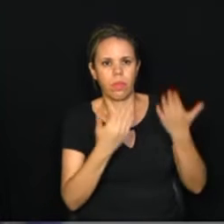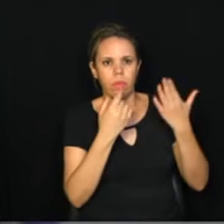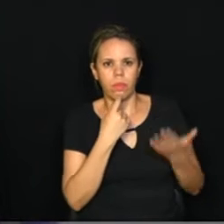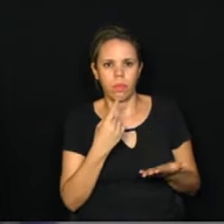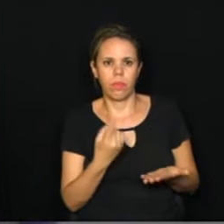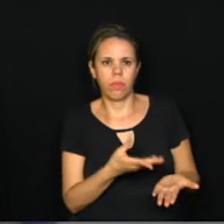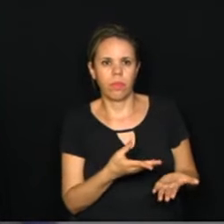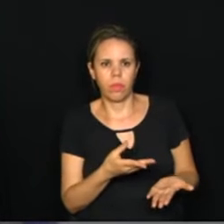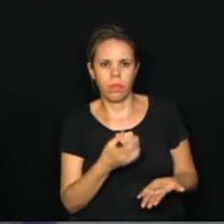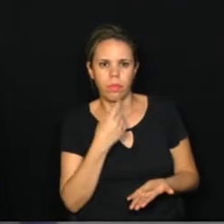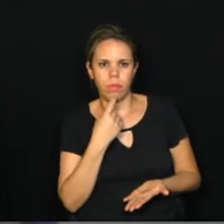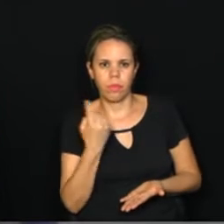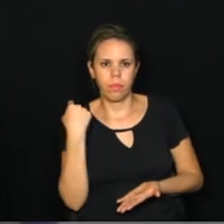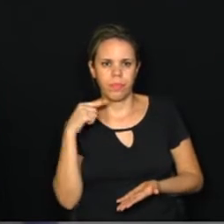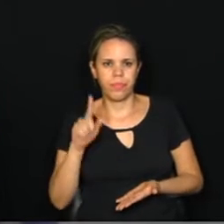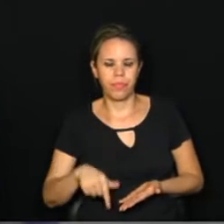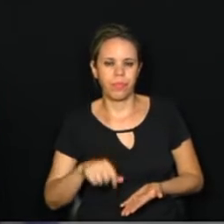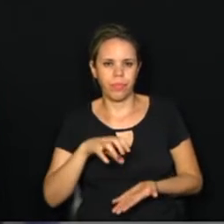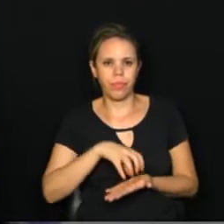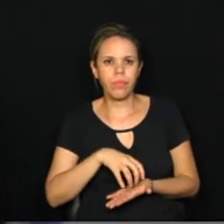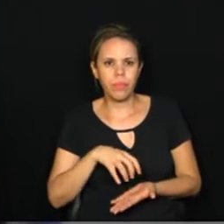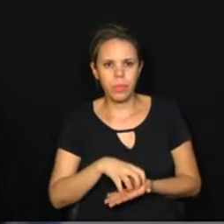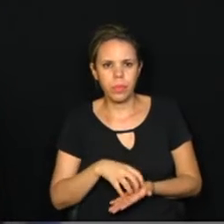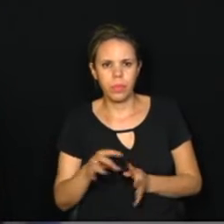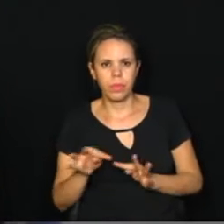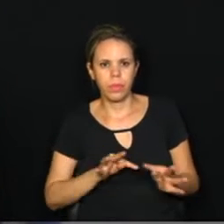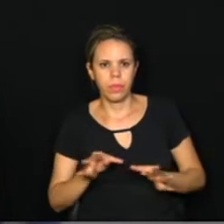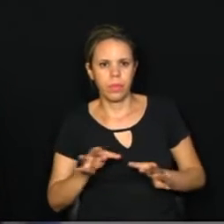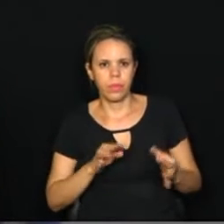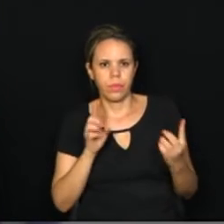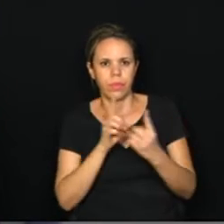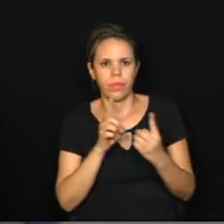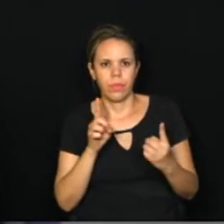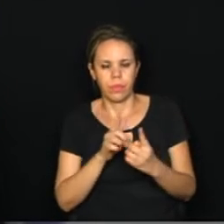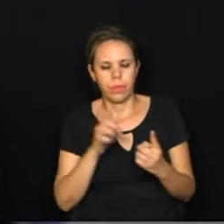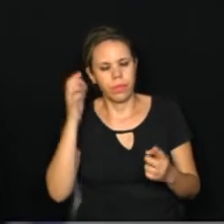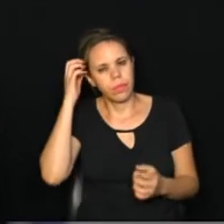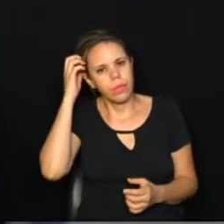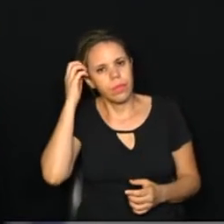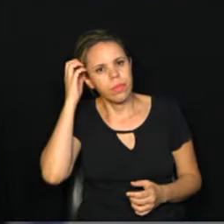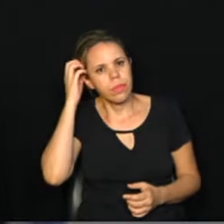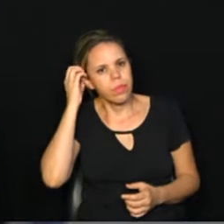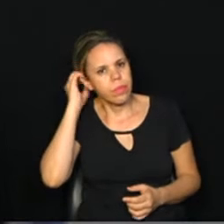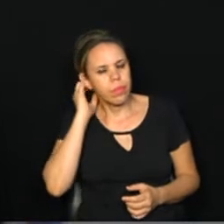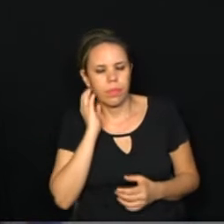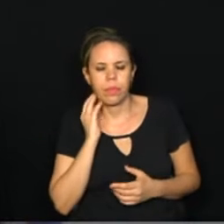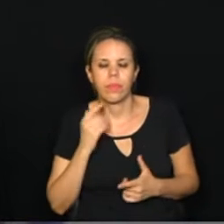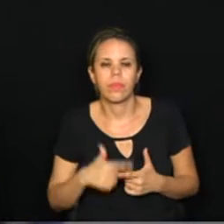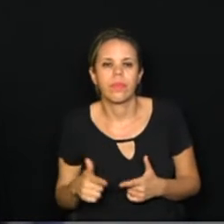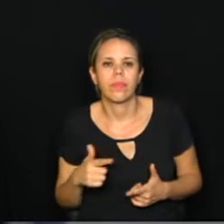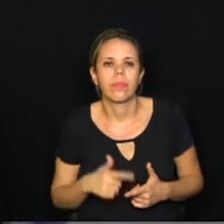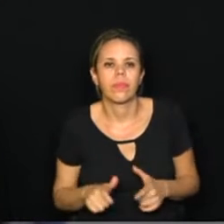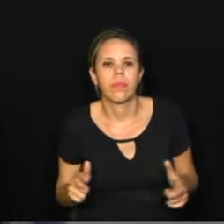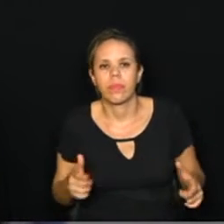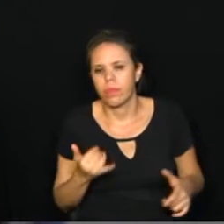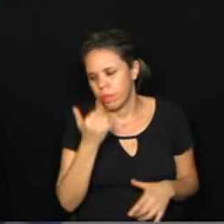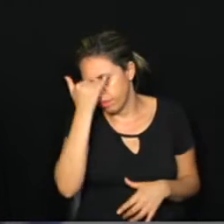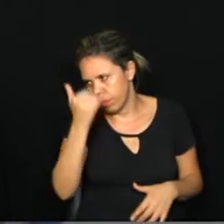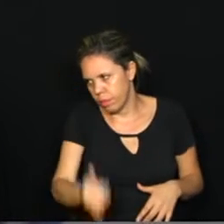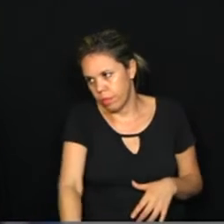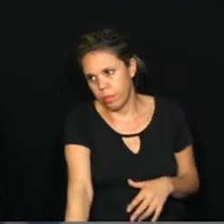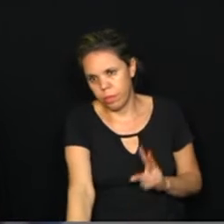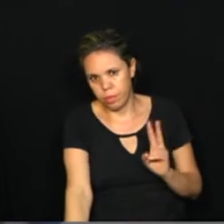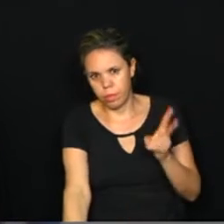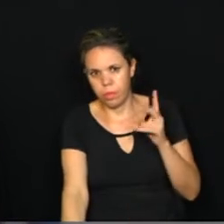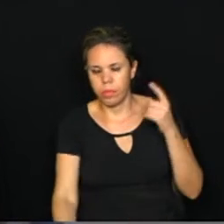Campinas. Então, Campinas, na realidade, ele é o grande centro de atendimento a respostas aos grandes desastres, e isso sempre